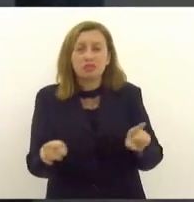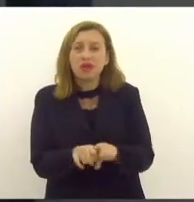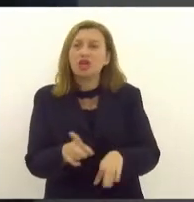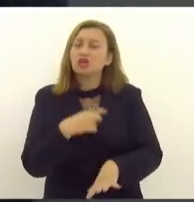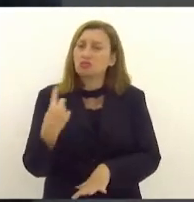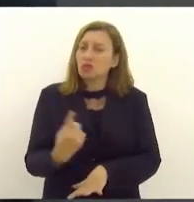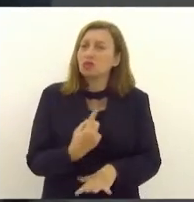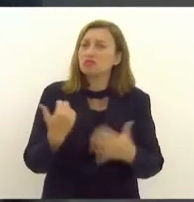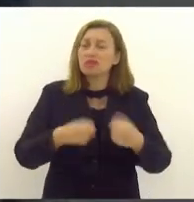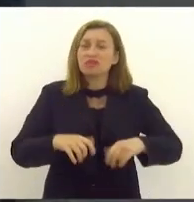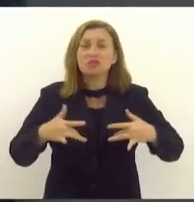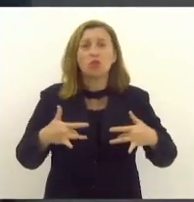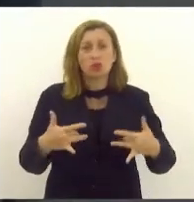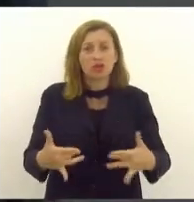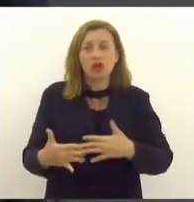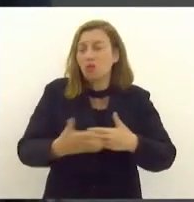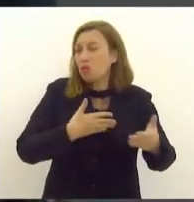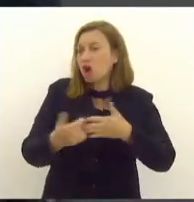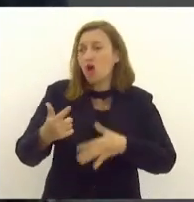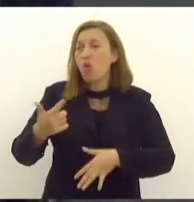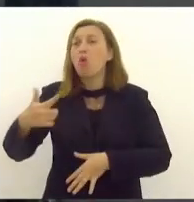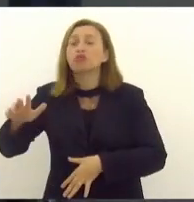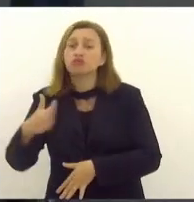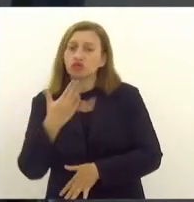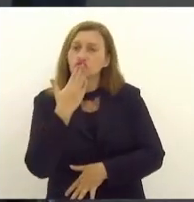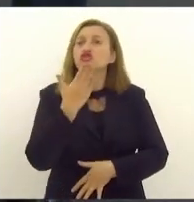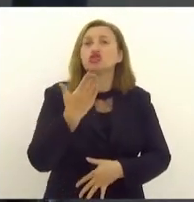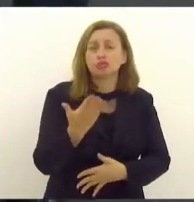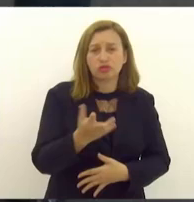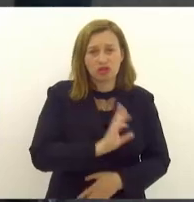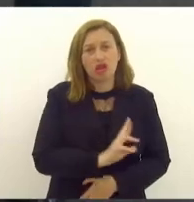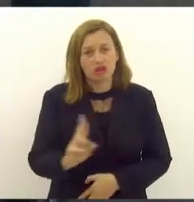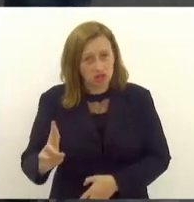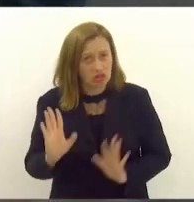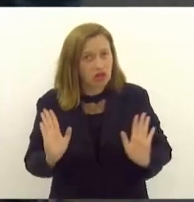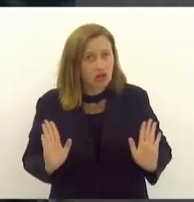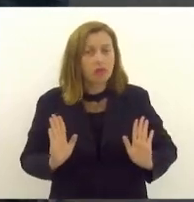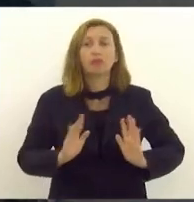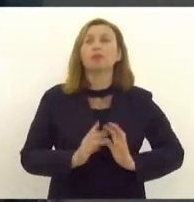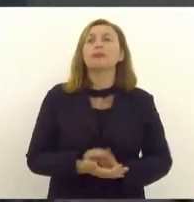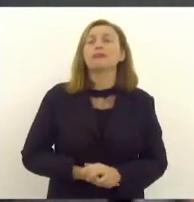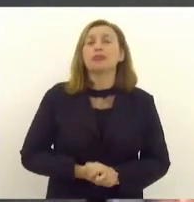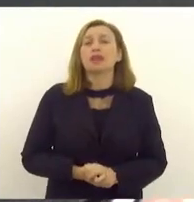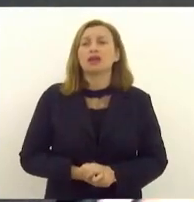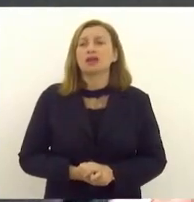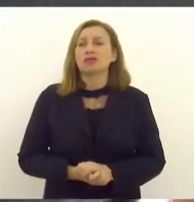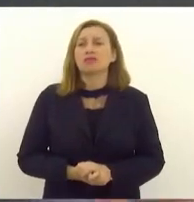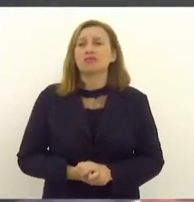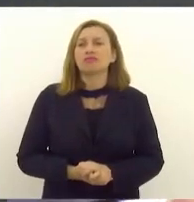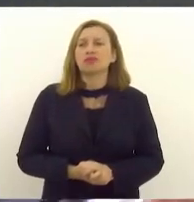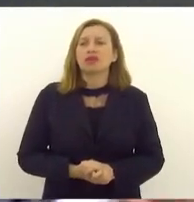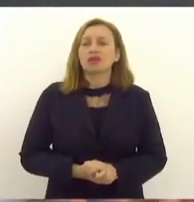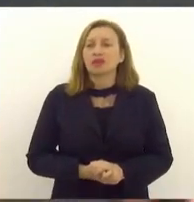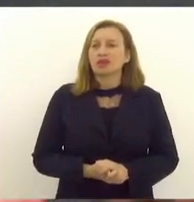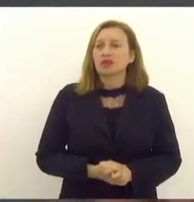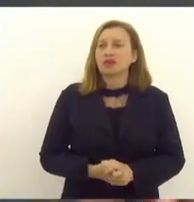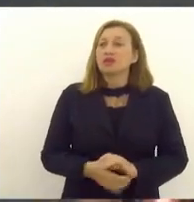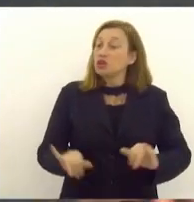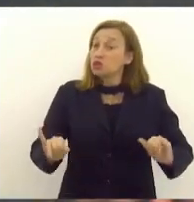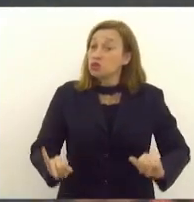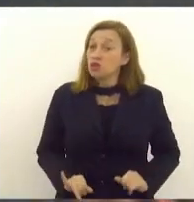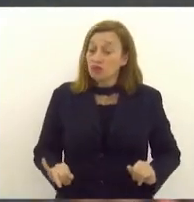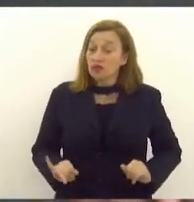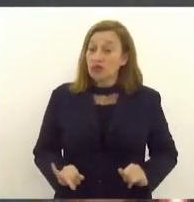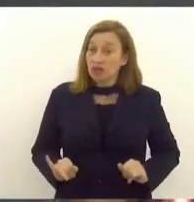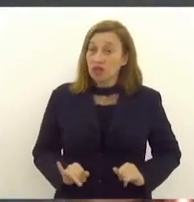temos que ser solidários a qualquer outro qualquer outra denominação religiosa que venha a sofrer